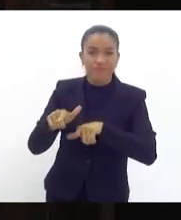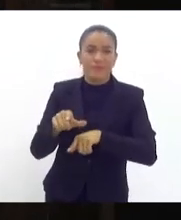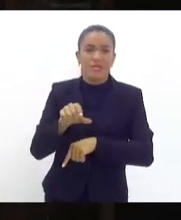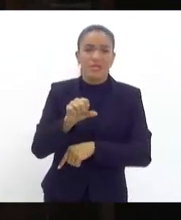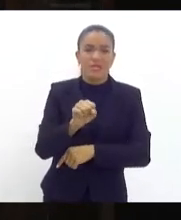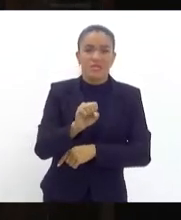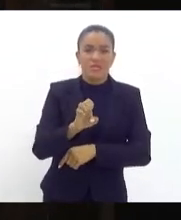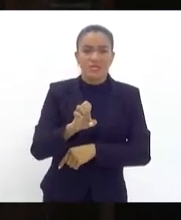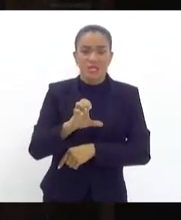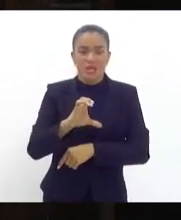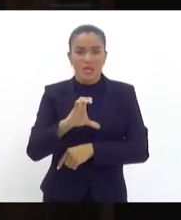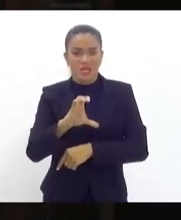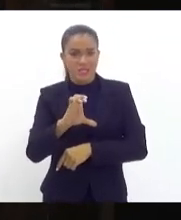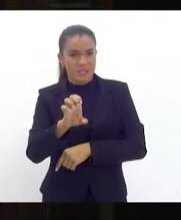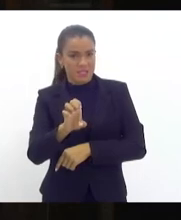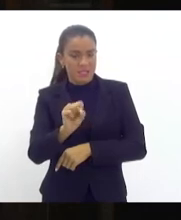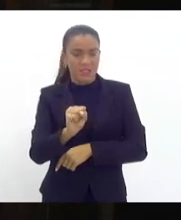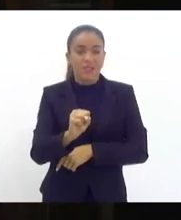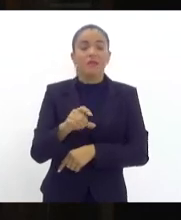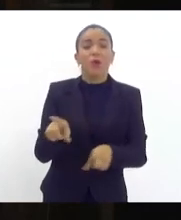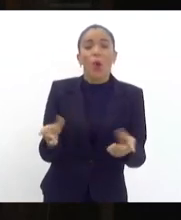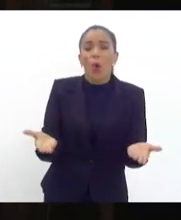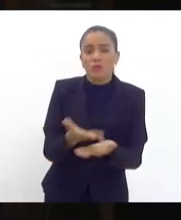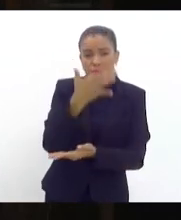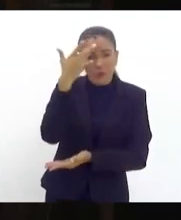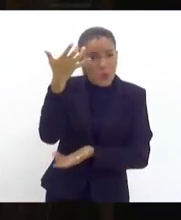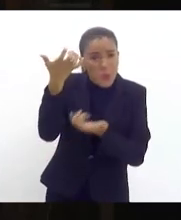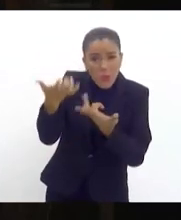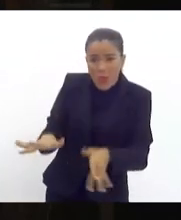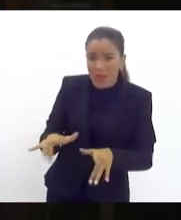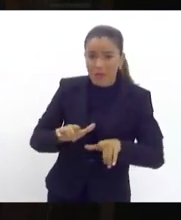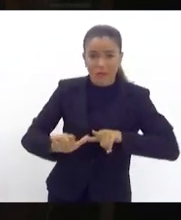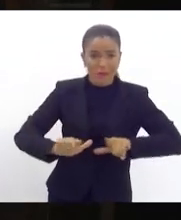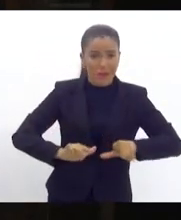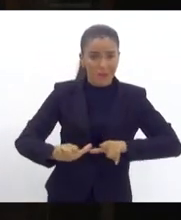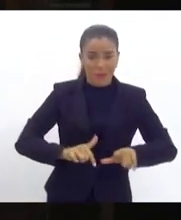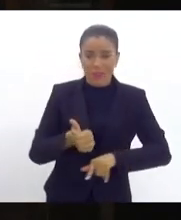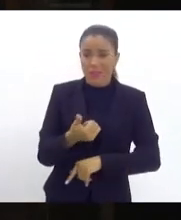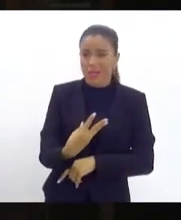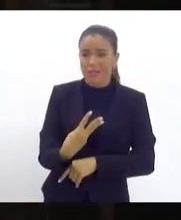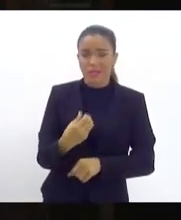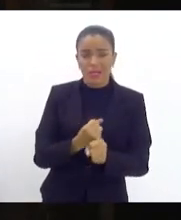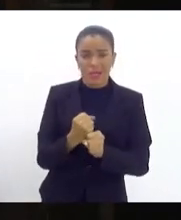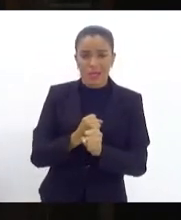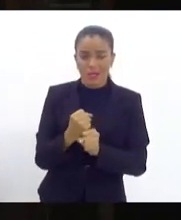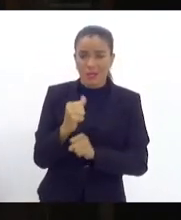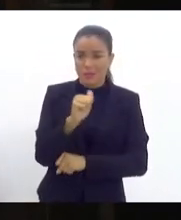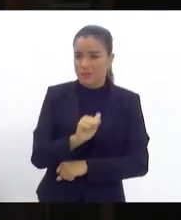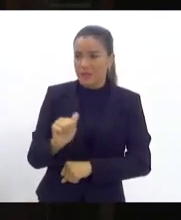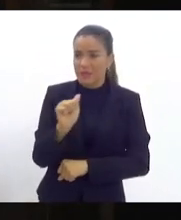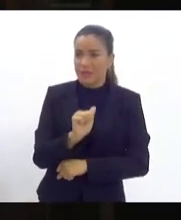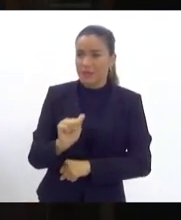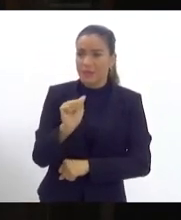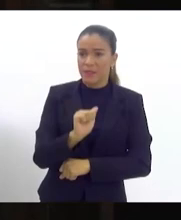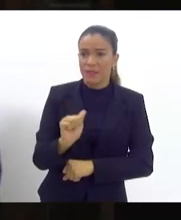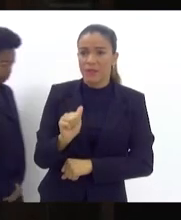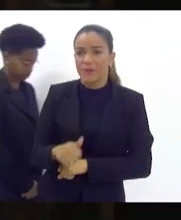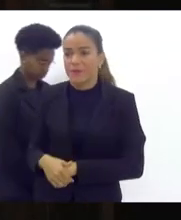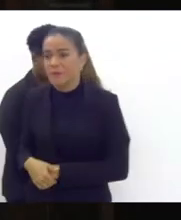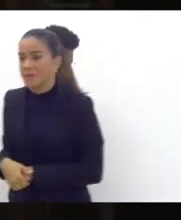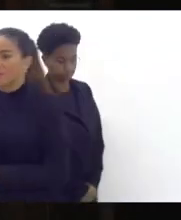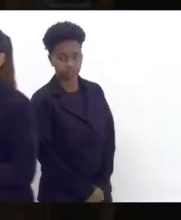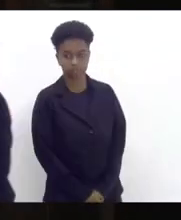já tive parcerias hoje o cara não quer trabalhar tá lá 13 anos na associação e o povo ó não tô nem aí